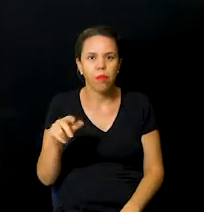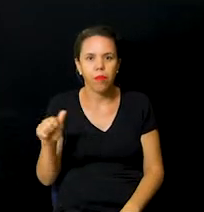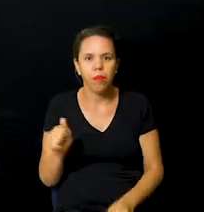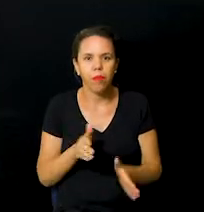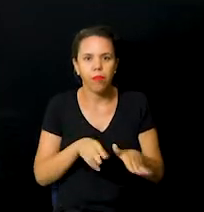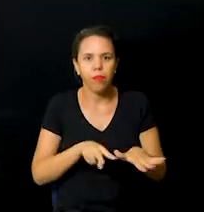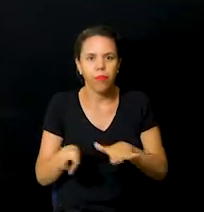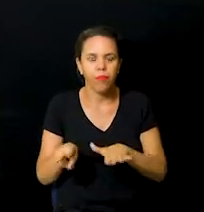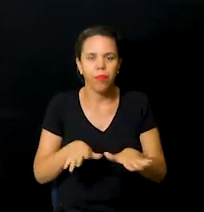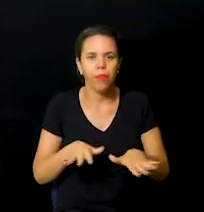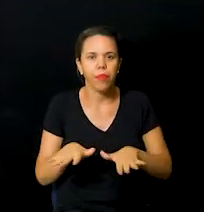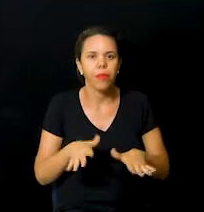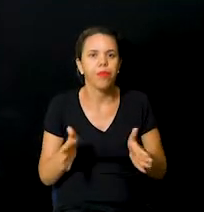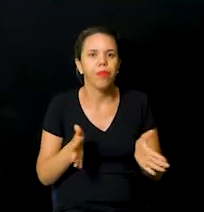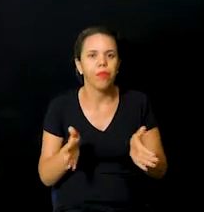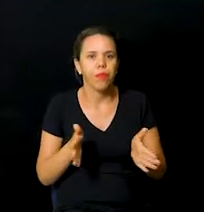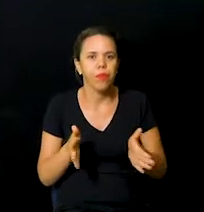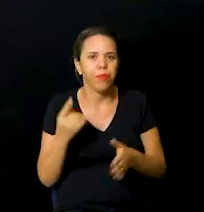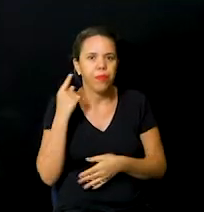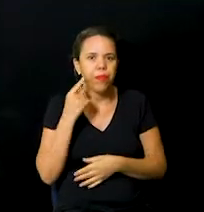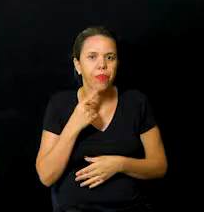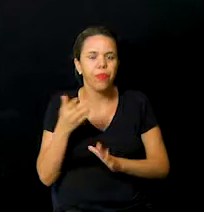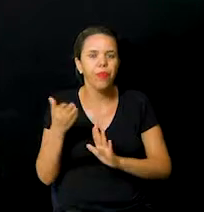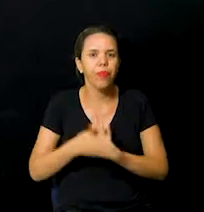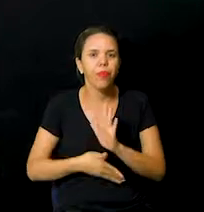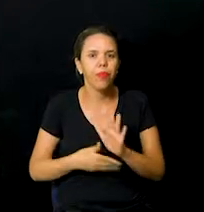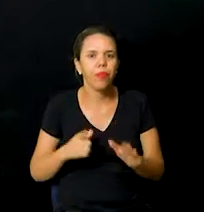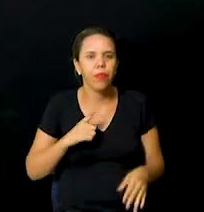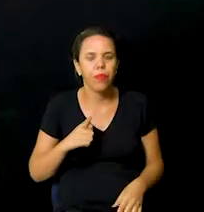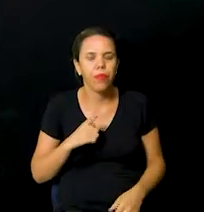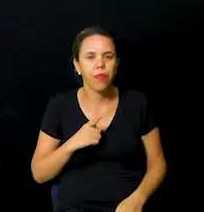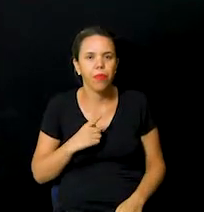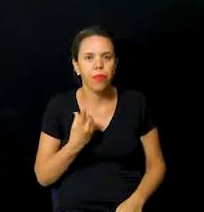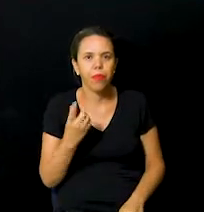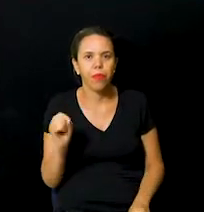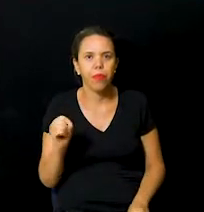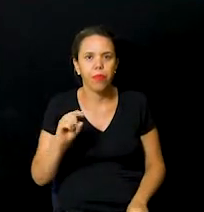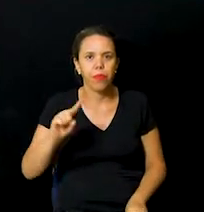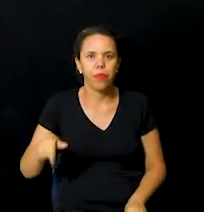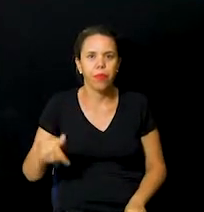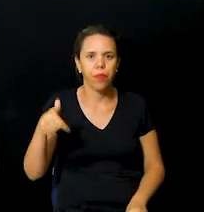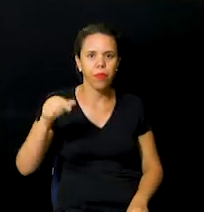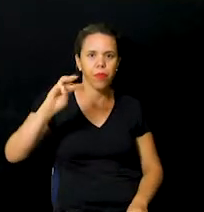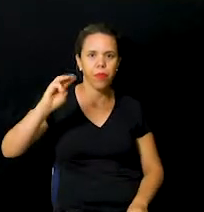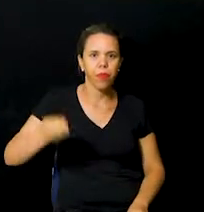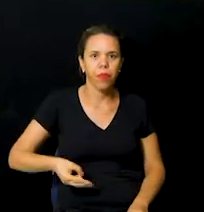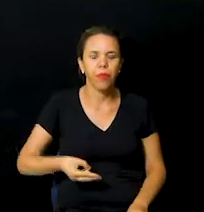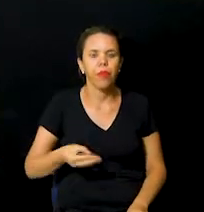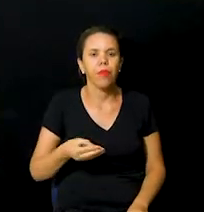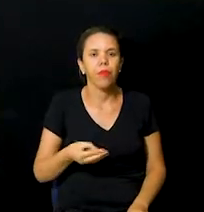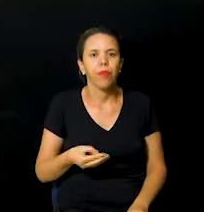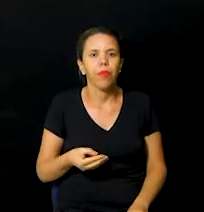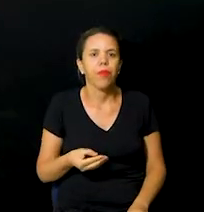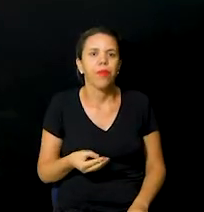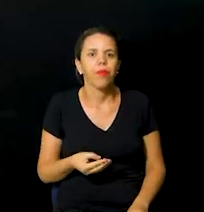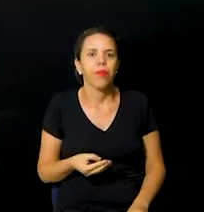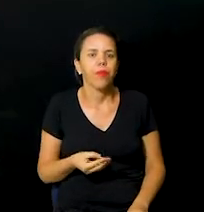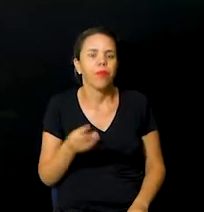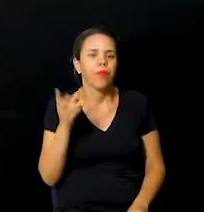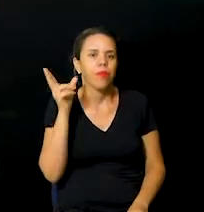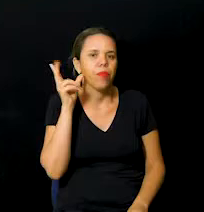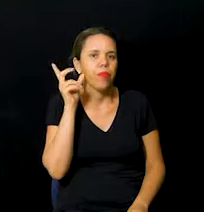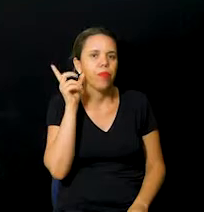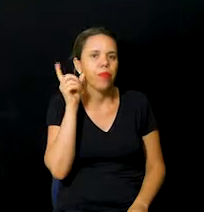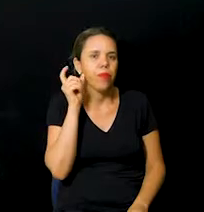da Acessibilidade Surda revela a existência no Brasil de 10,7 milhões de pessoas com